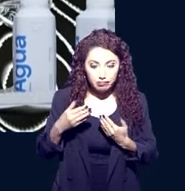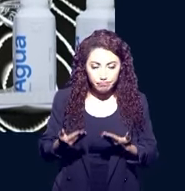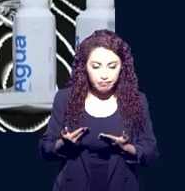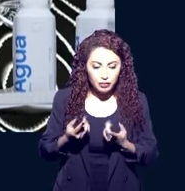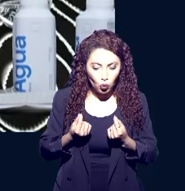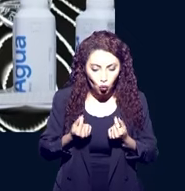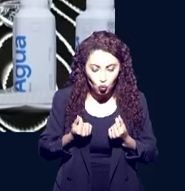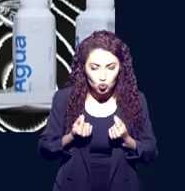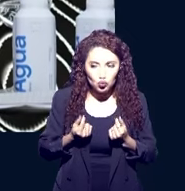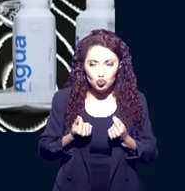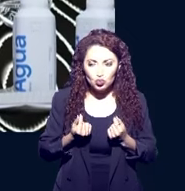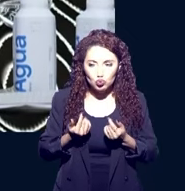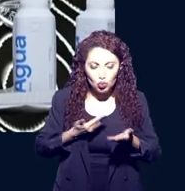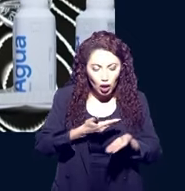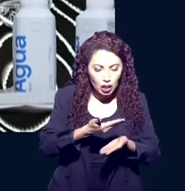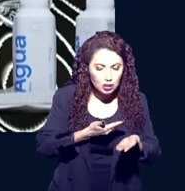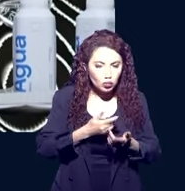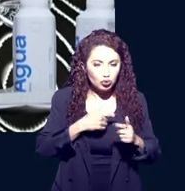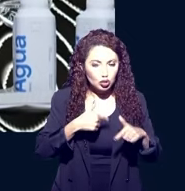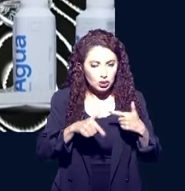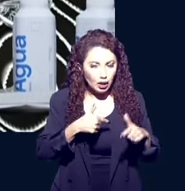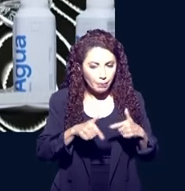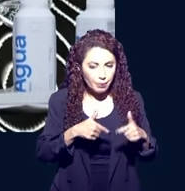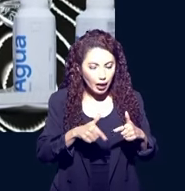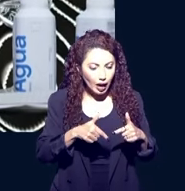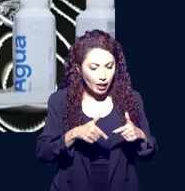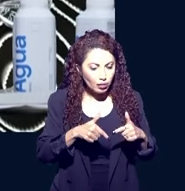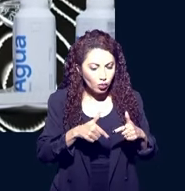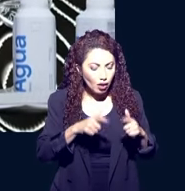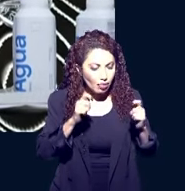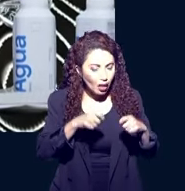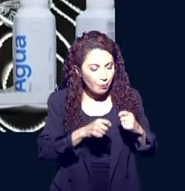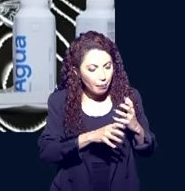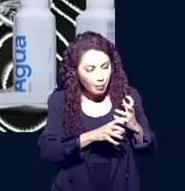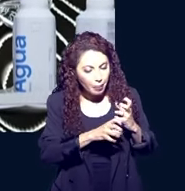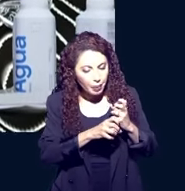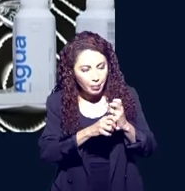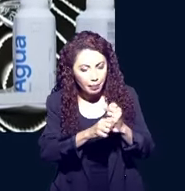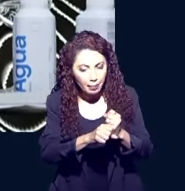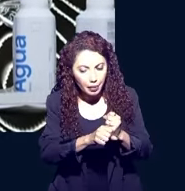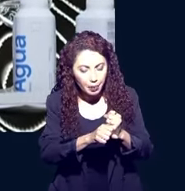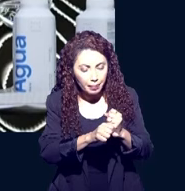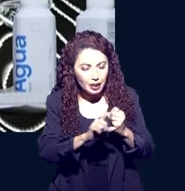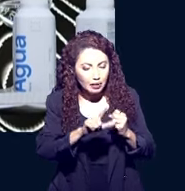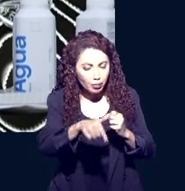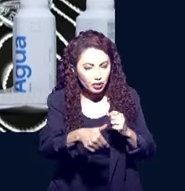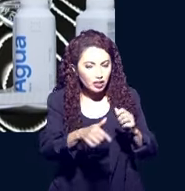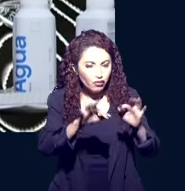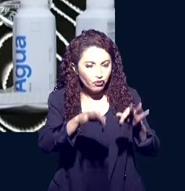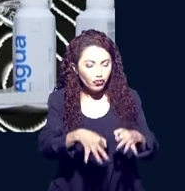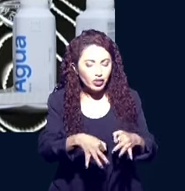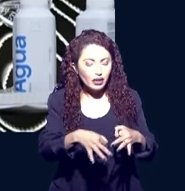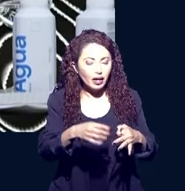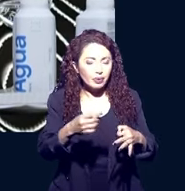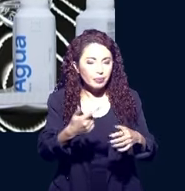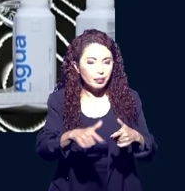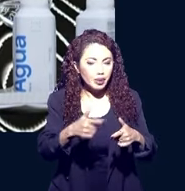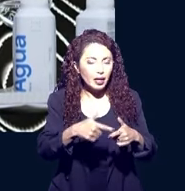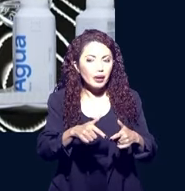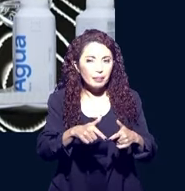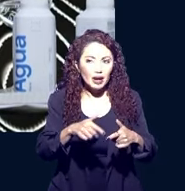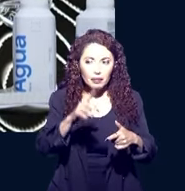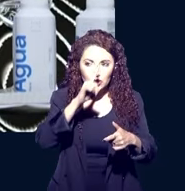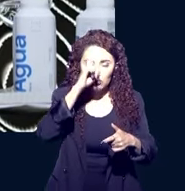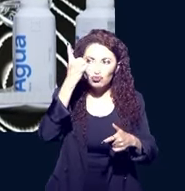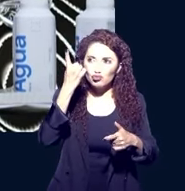trabalho só pode ser determinado depois que ela termina isso aumenta o custo Brasil porque cria uma insegurança jurídica e cria